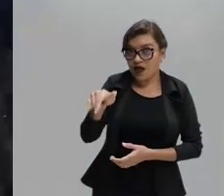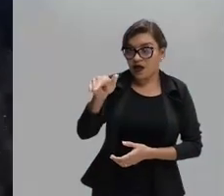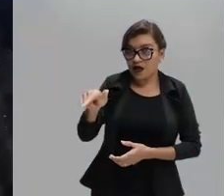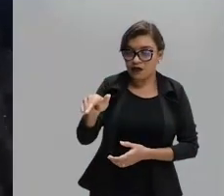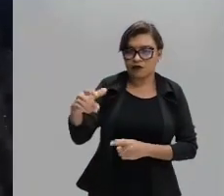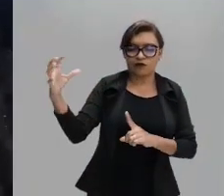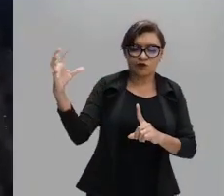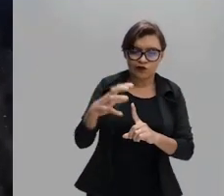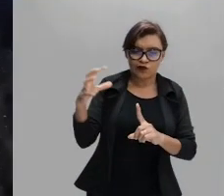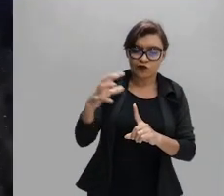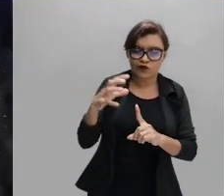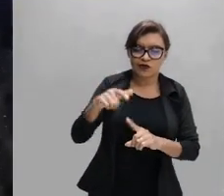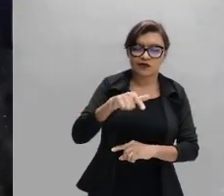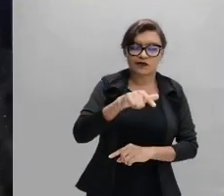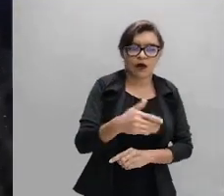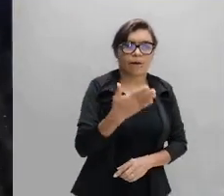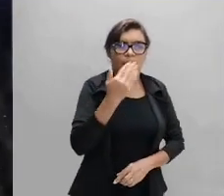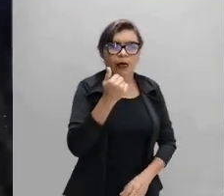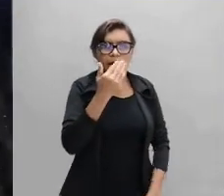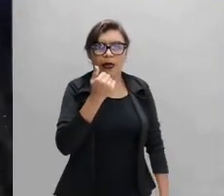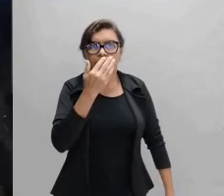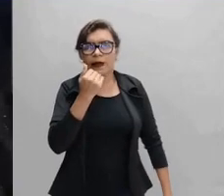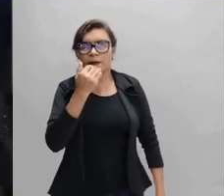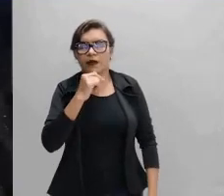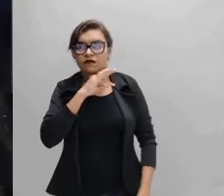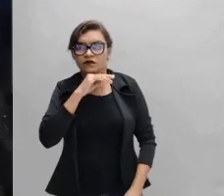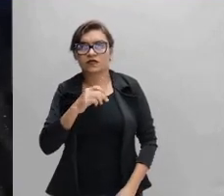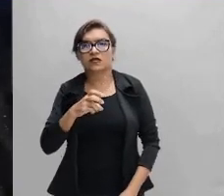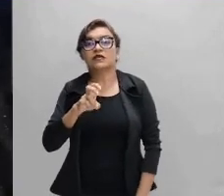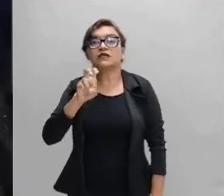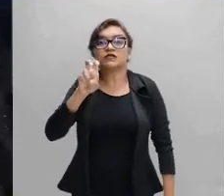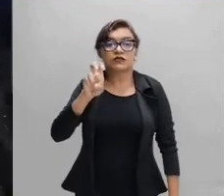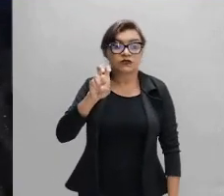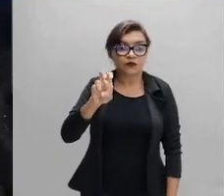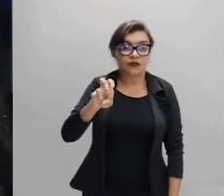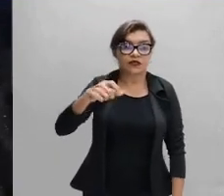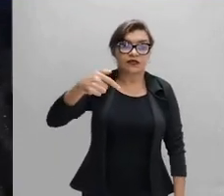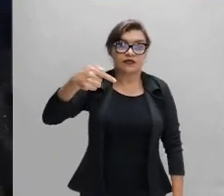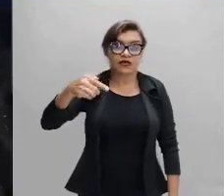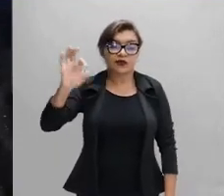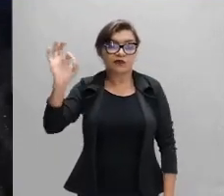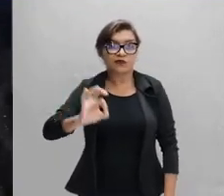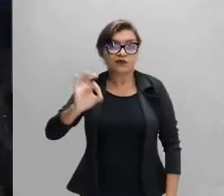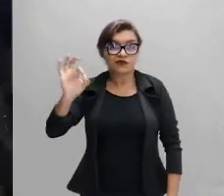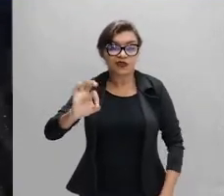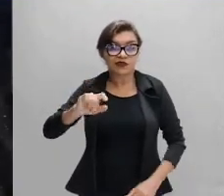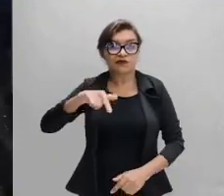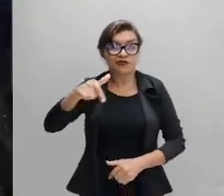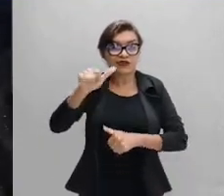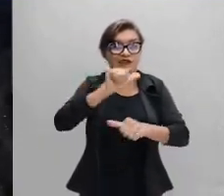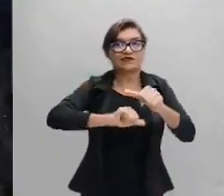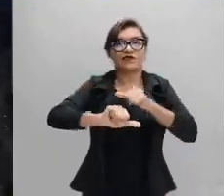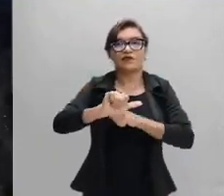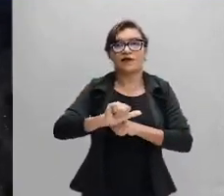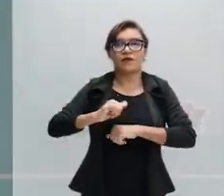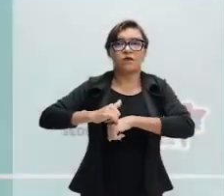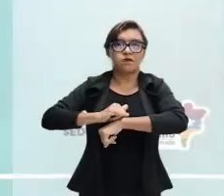hábitos alimentares, é uma pessoa sedentária, você tem 57% de chance de se tornar uma pessoa